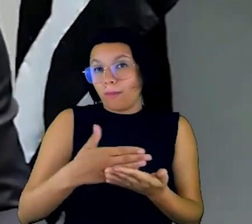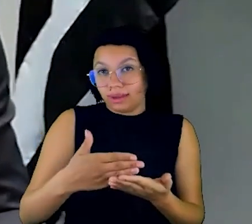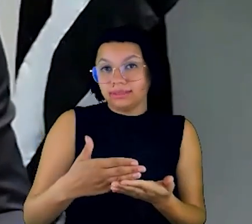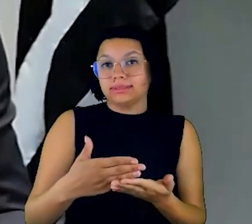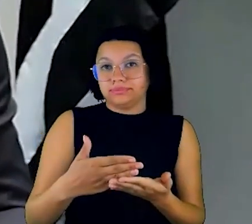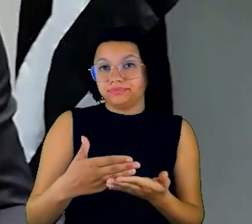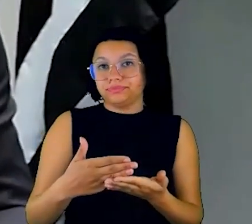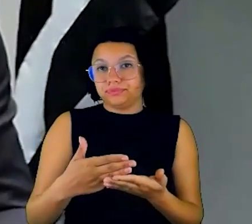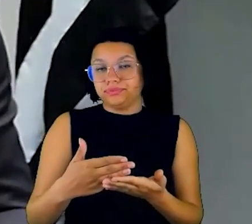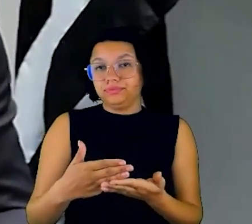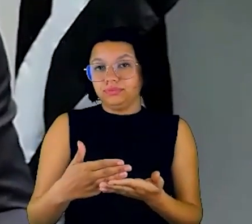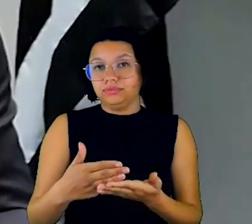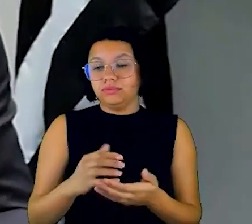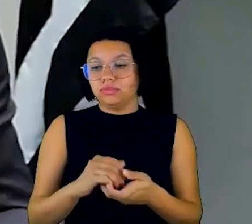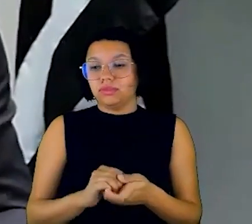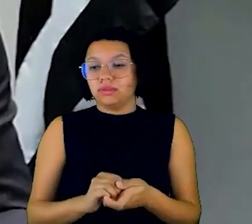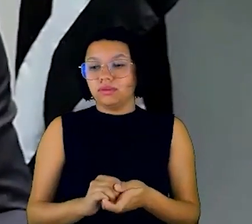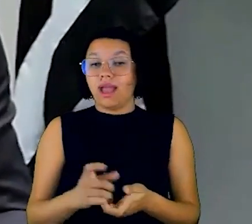Ainda existem